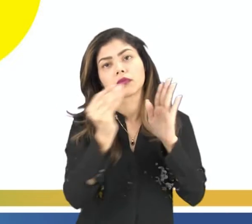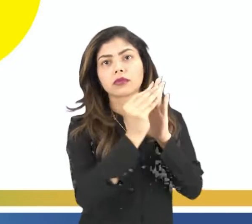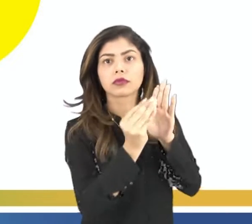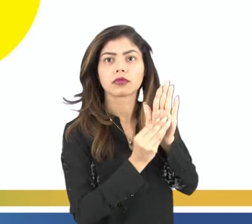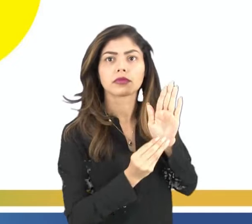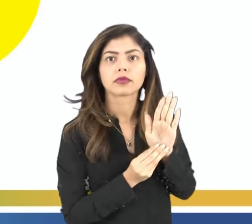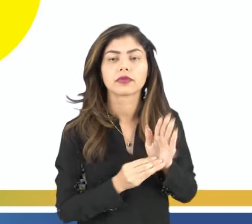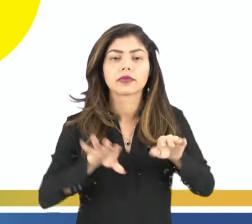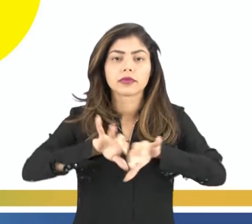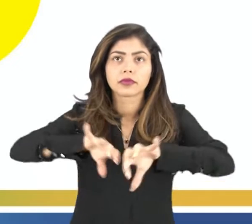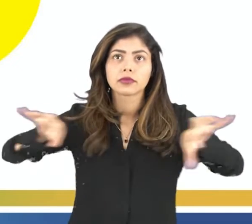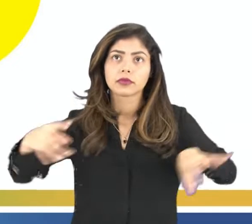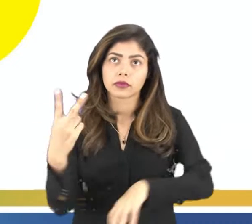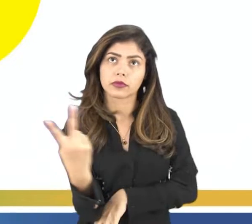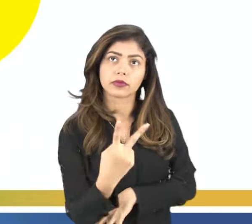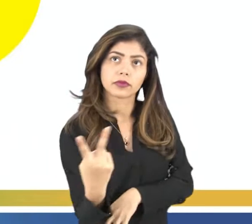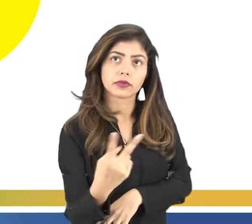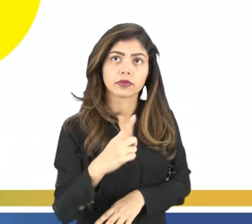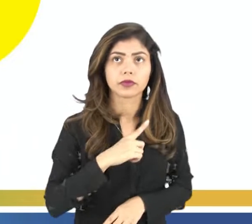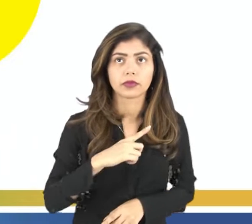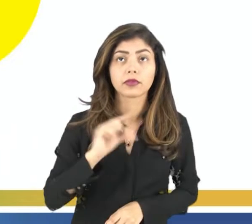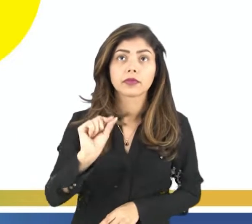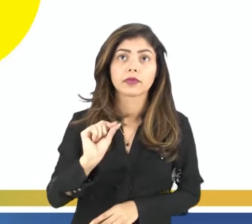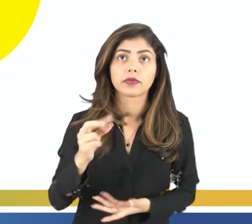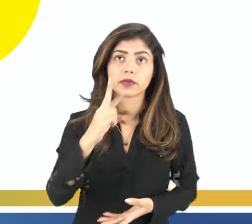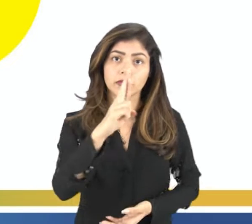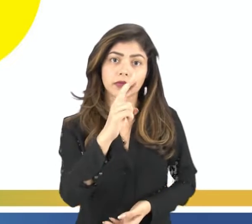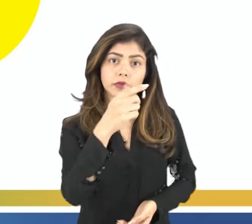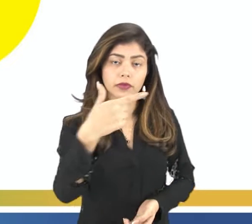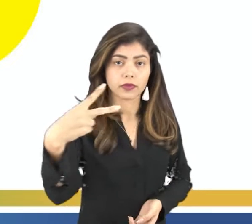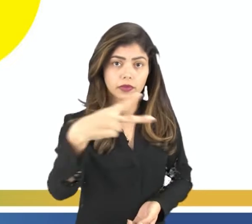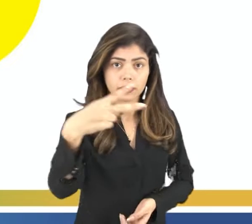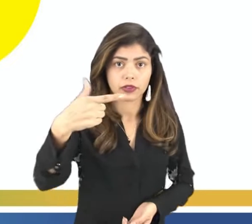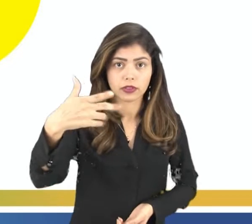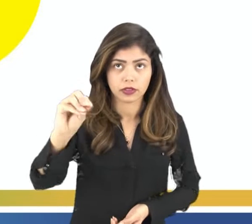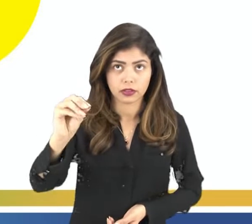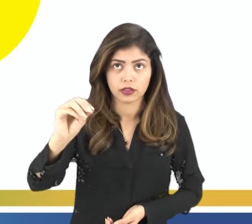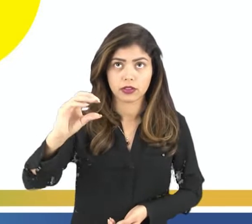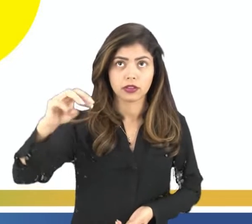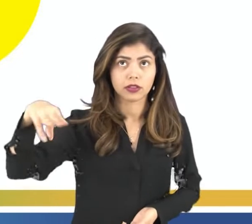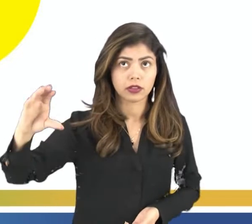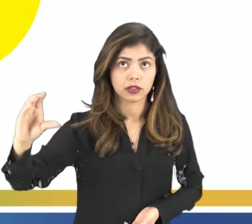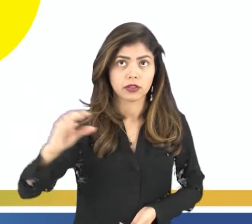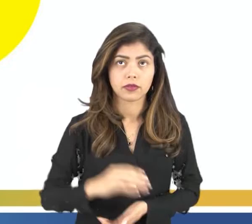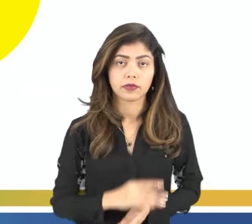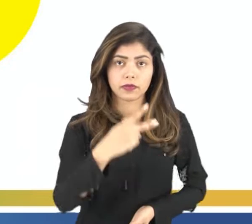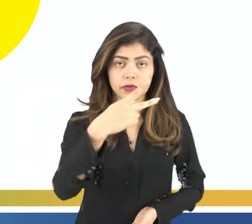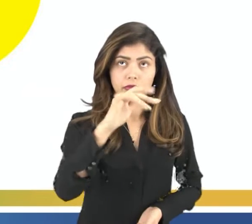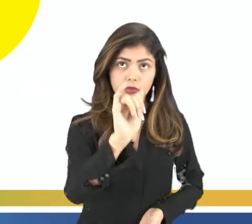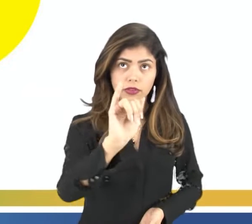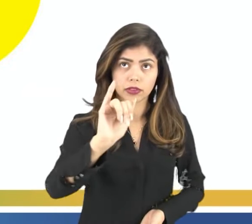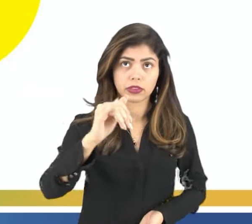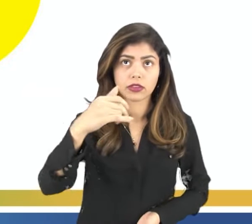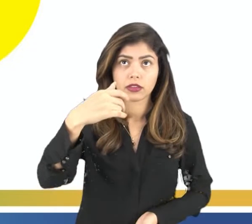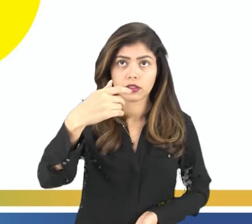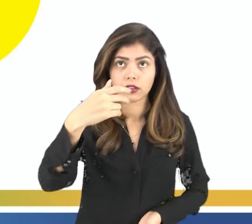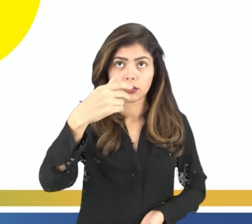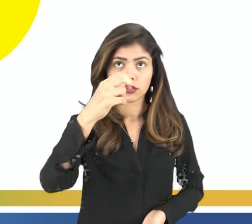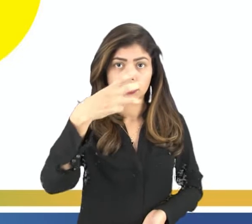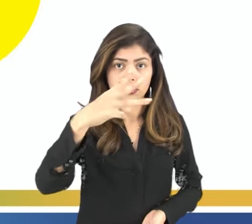dados? Separando esses dados, temos que r, o raio é igual a 20 centímetros, π, que foi